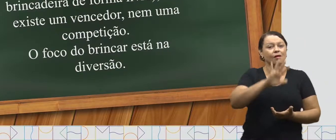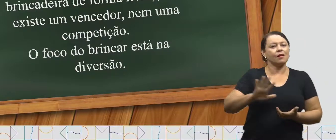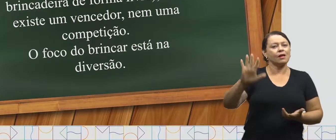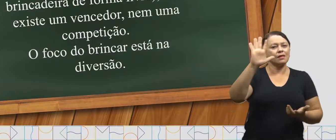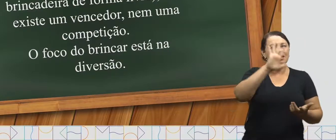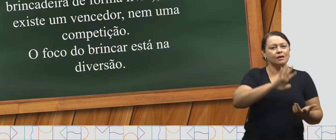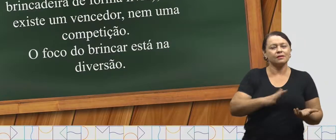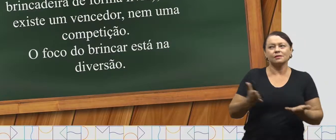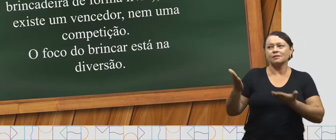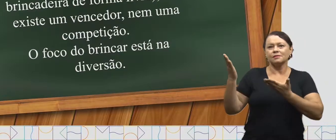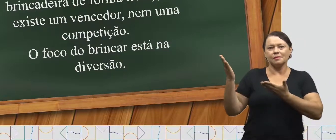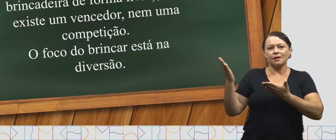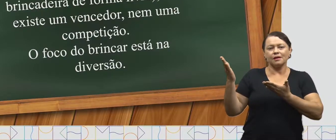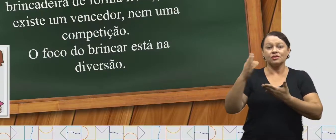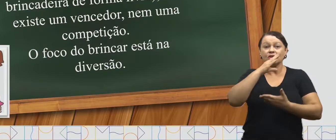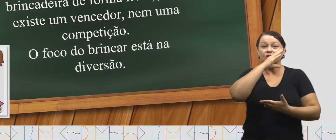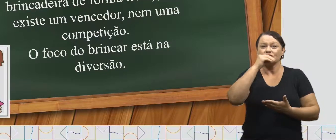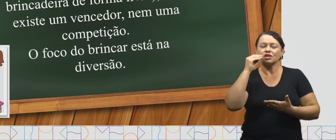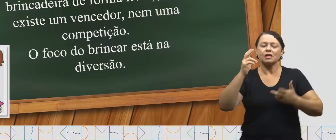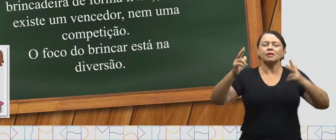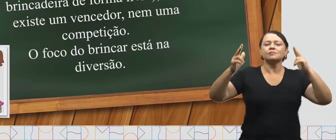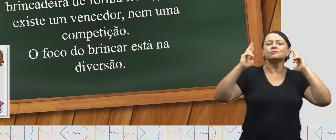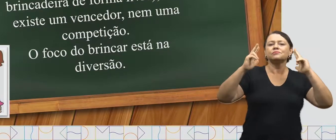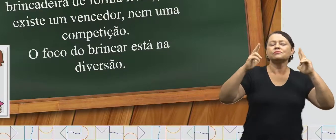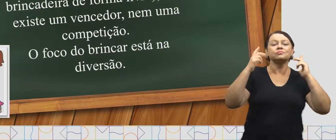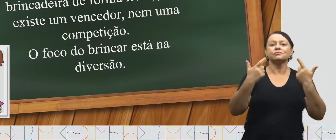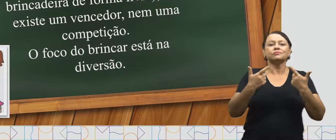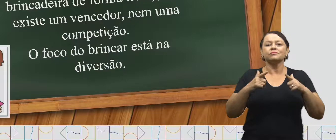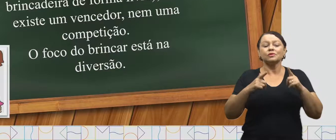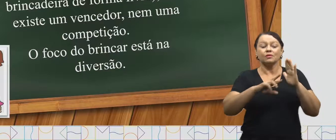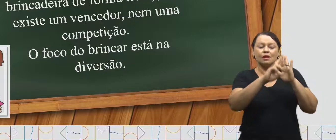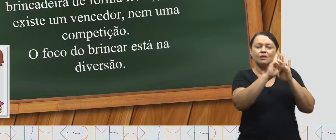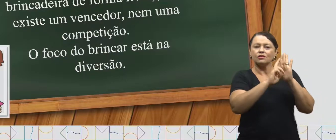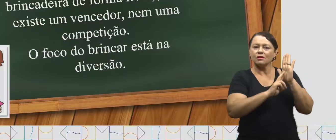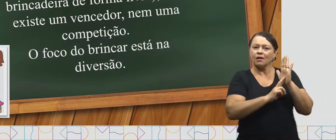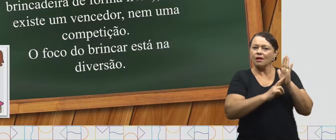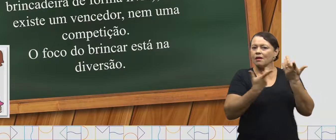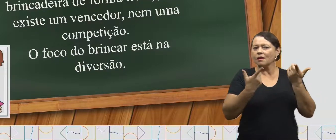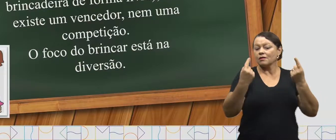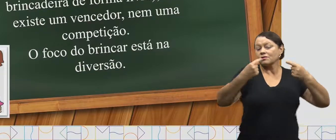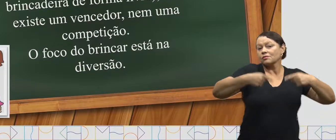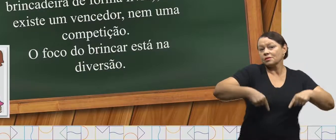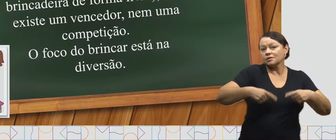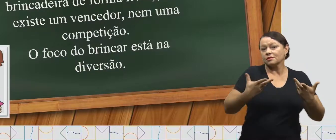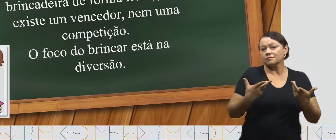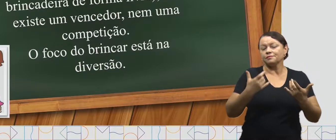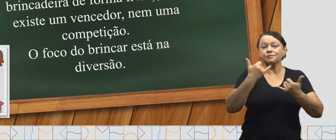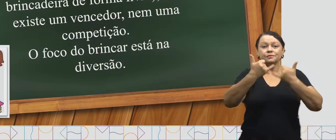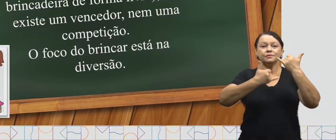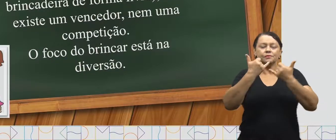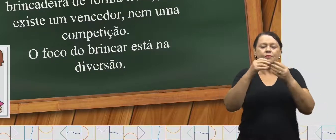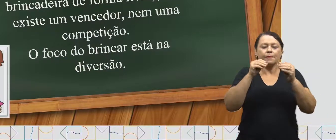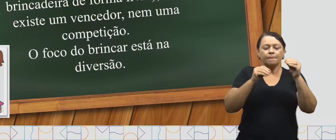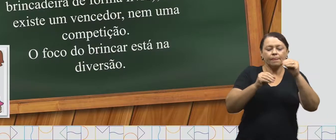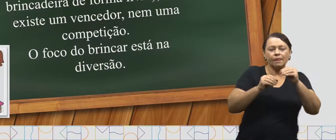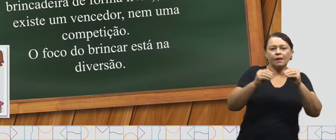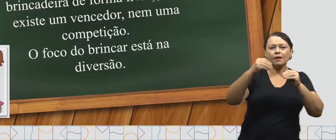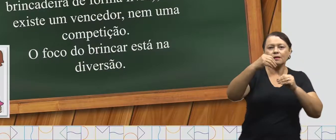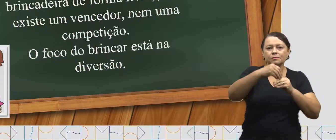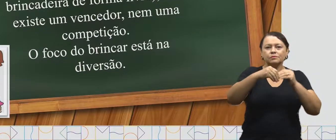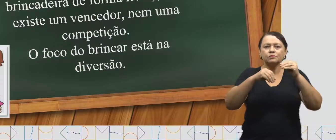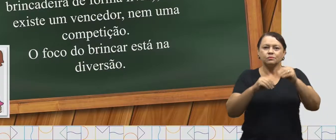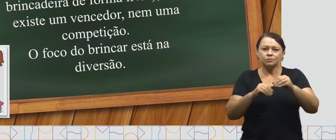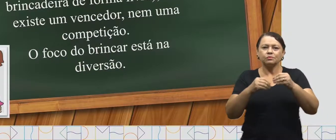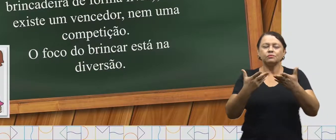divertindo sem regras e sem competição. Brincando de blocos, brincando de montar, brincando